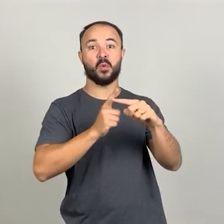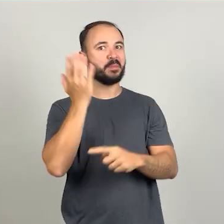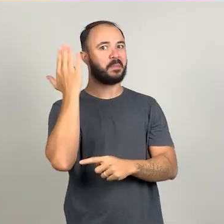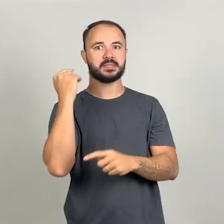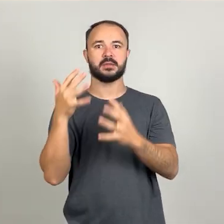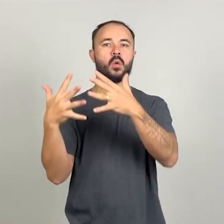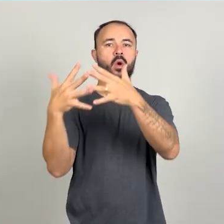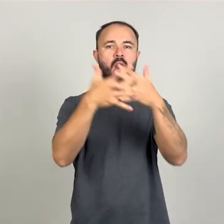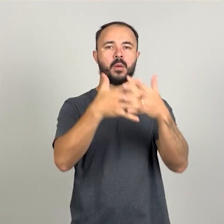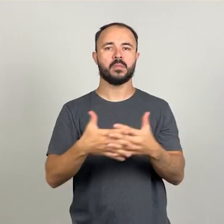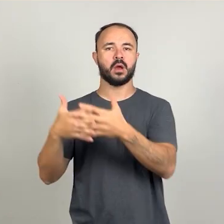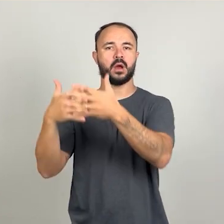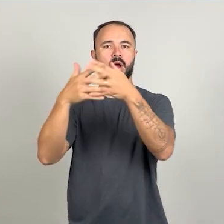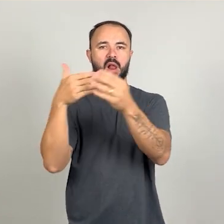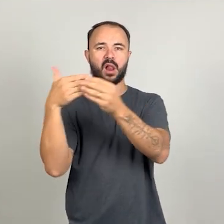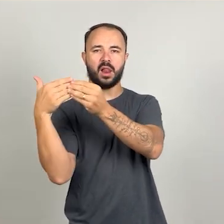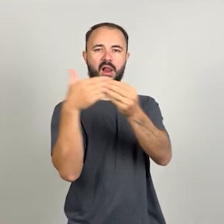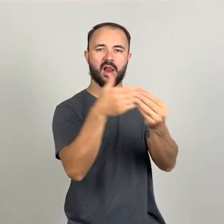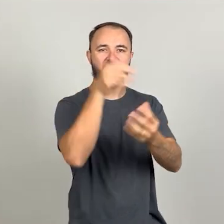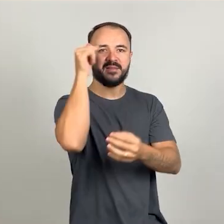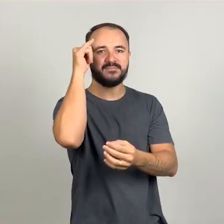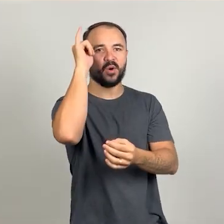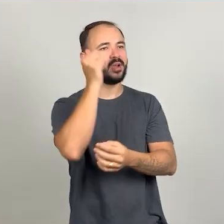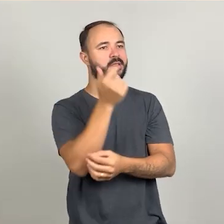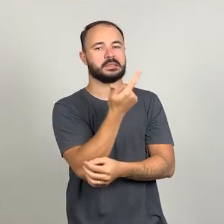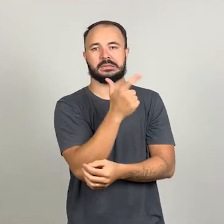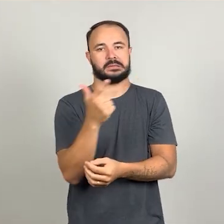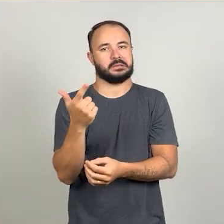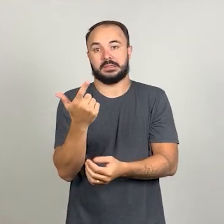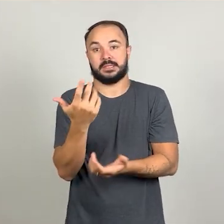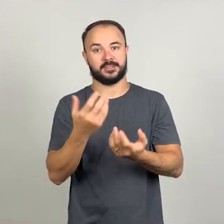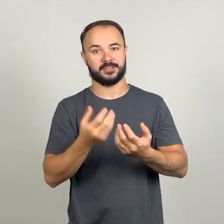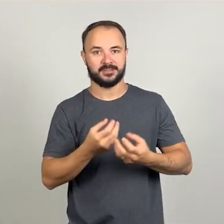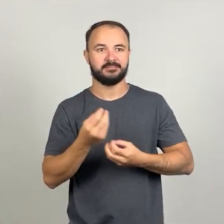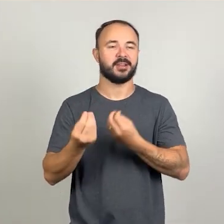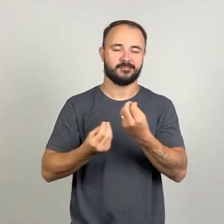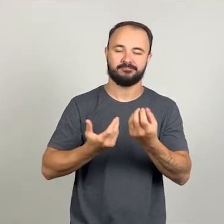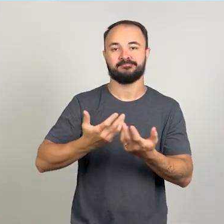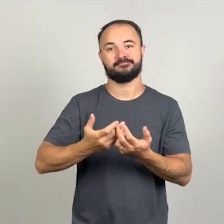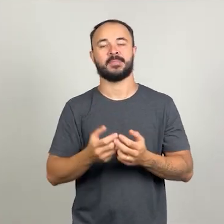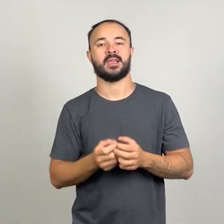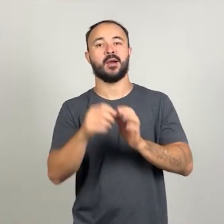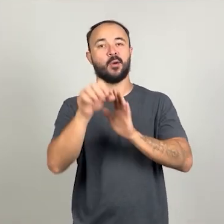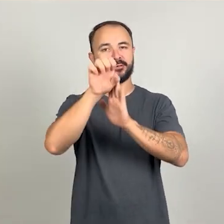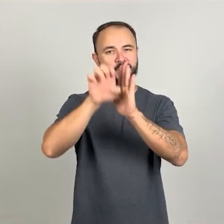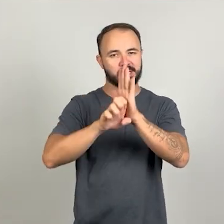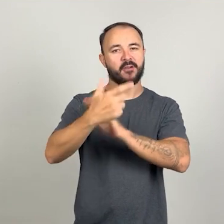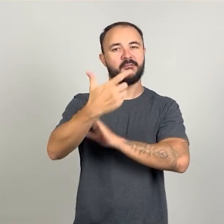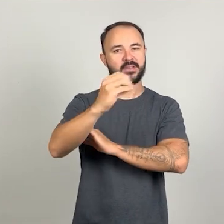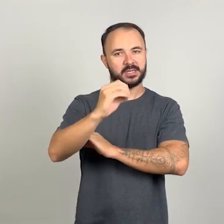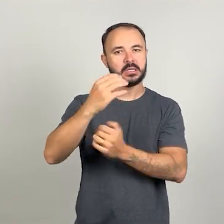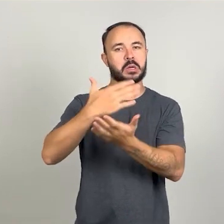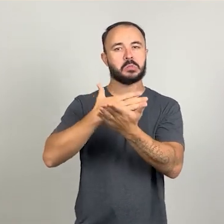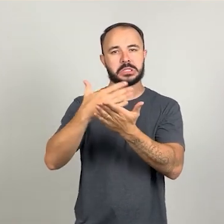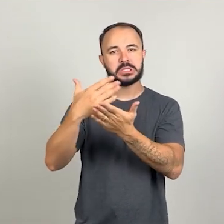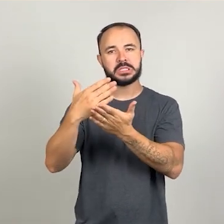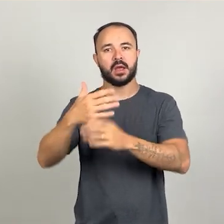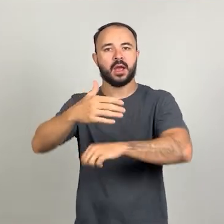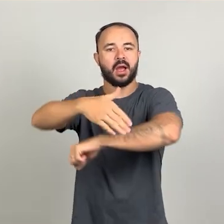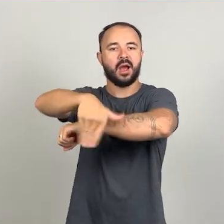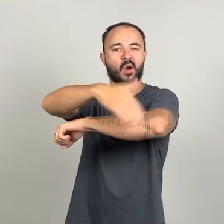como transportar os animais. Tá? No início do século XX, não existiam